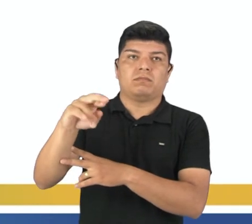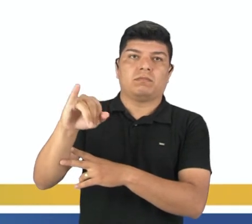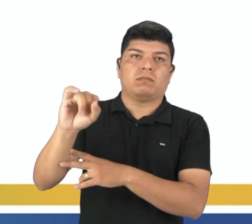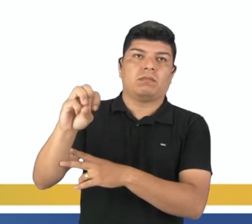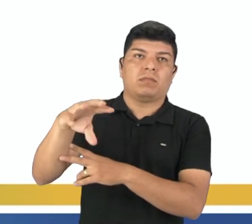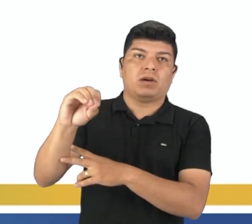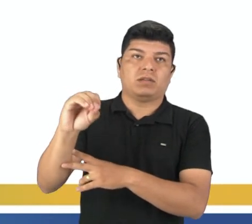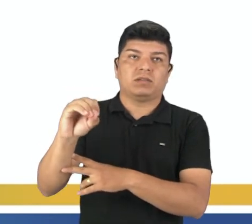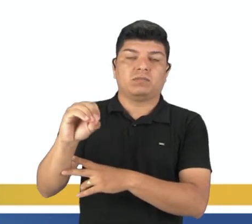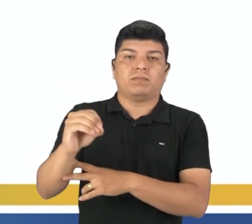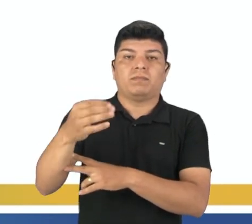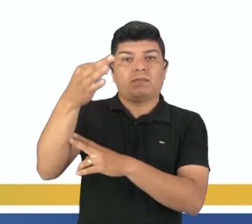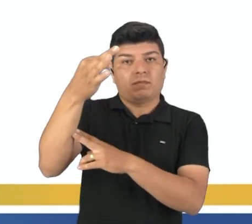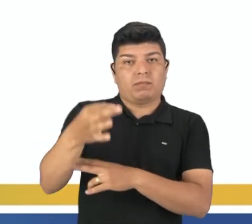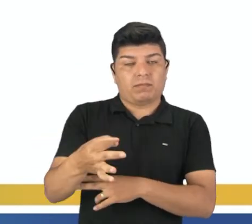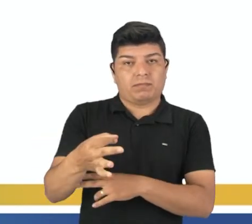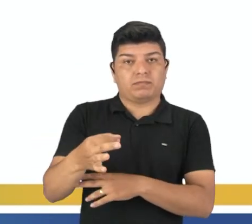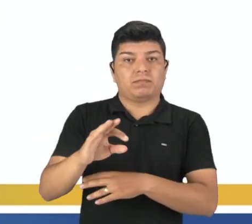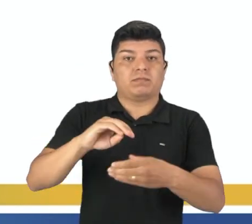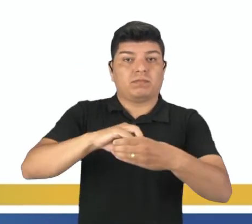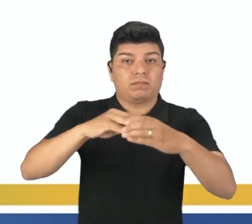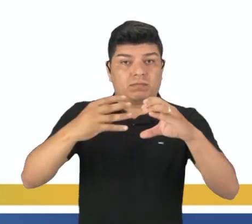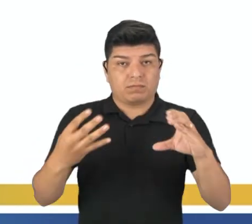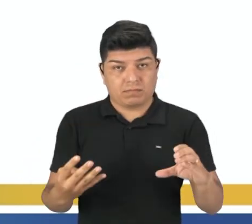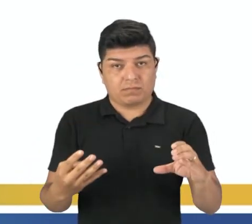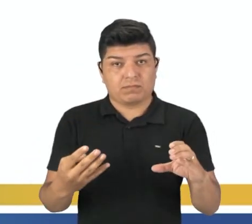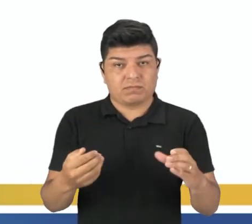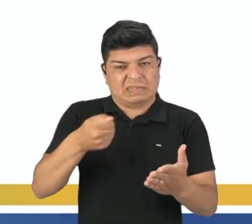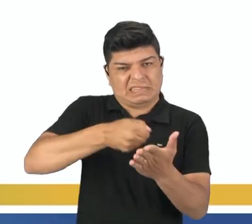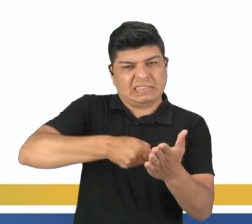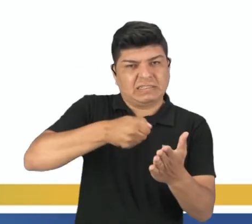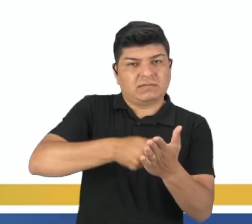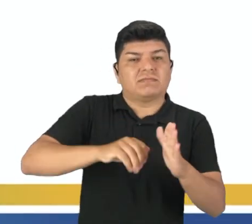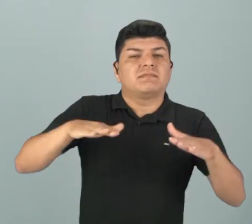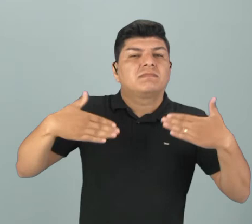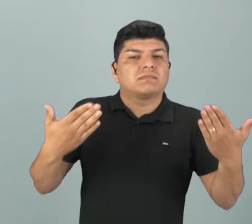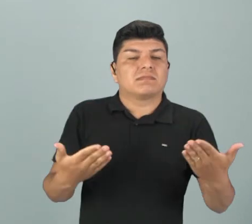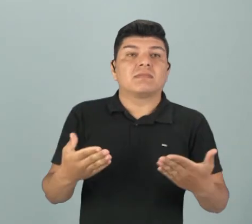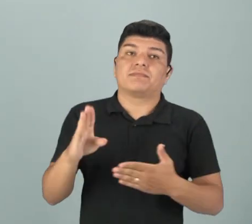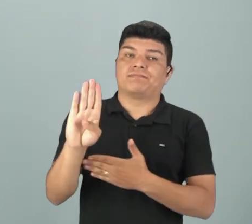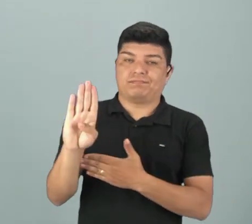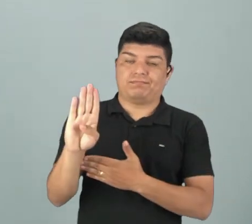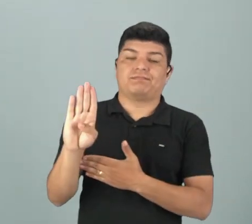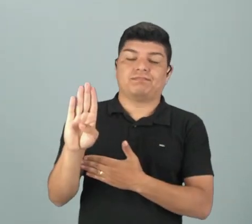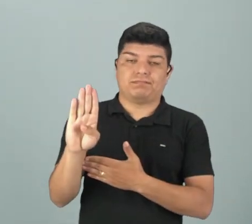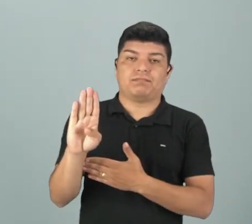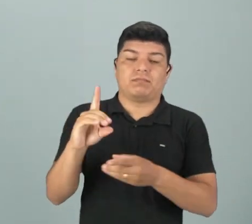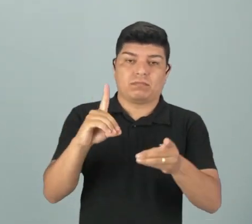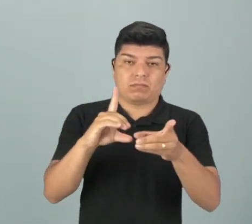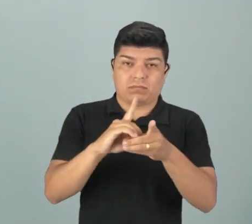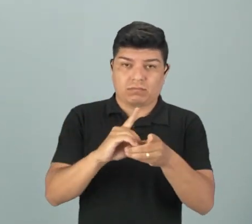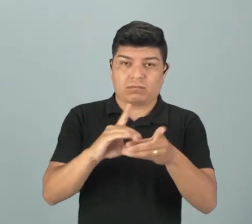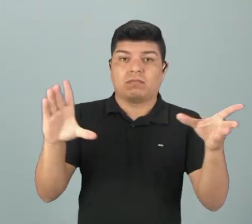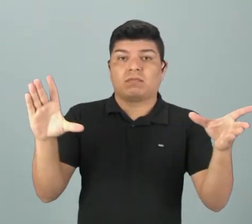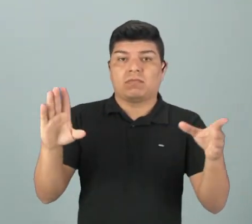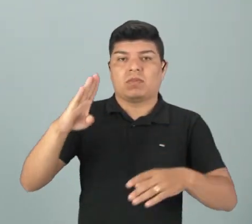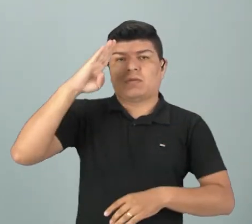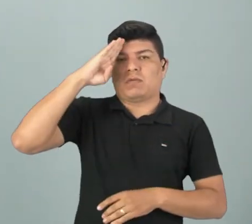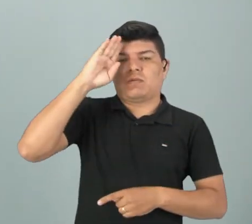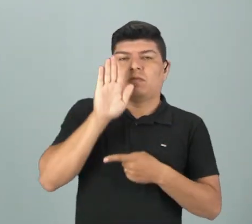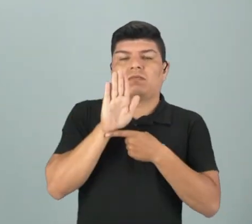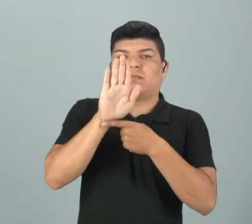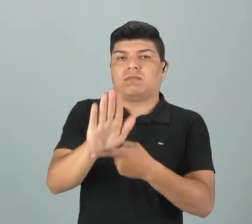letra B. Uma dessas características que era combatida pelos regimes era a democracia. Afinal, o militarismo